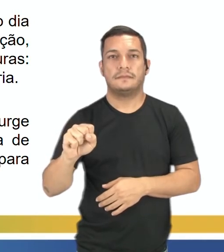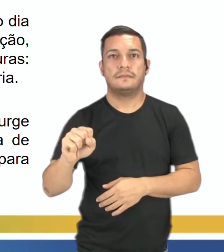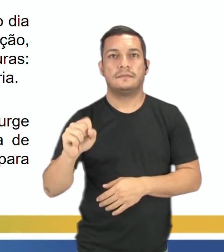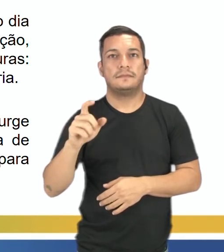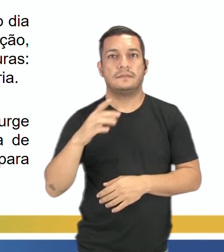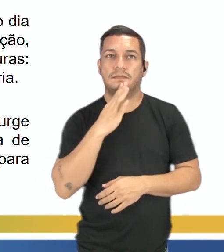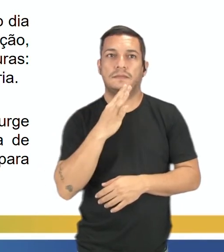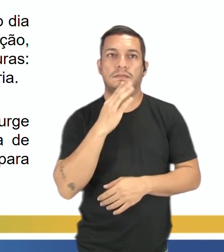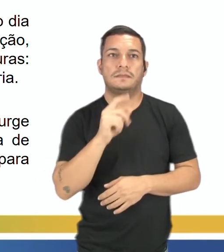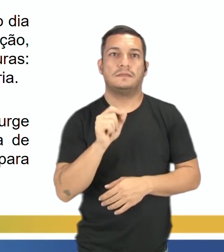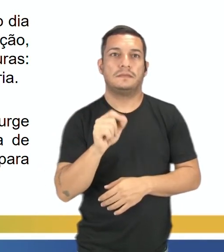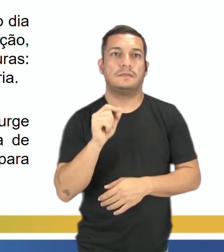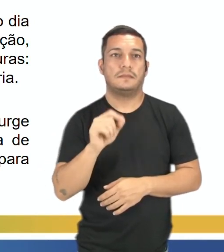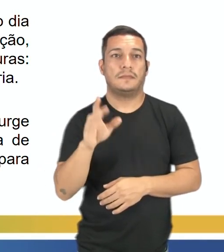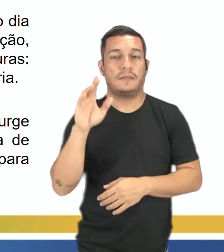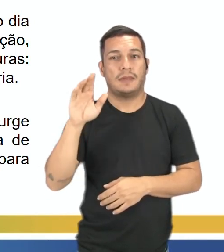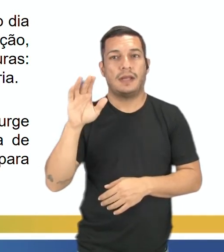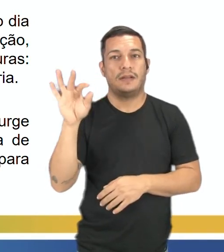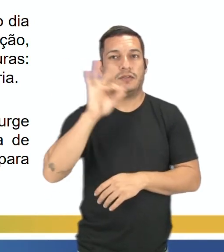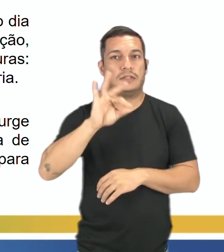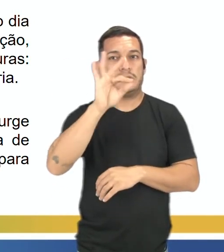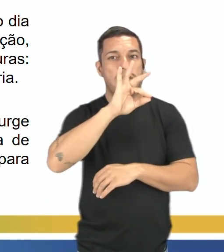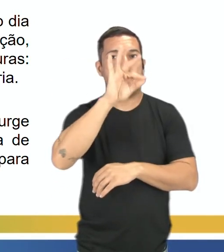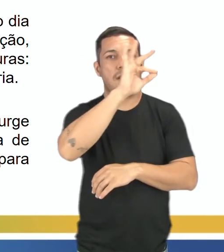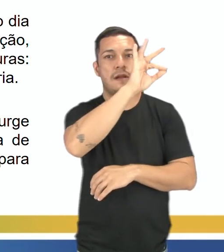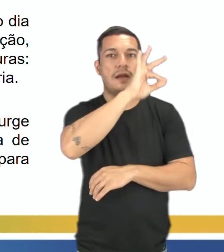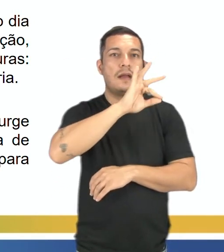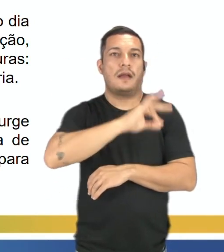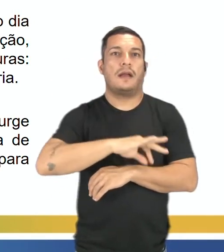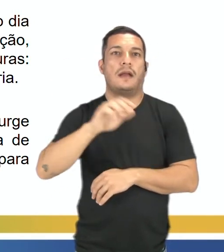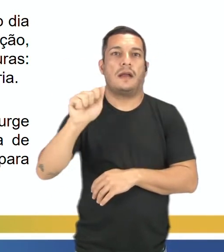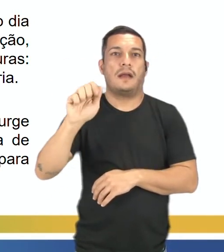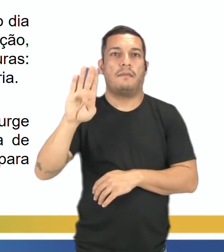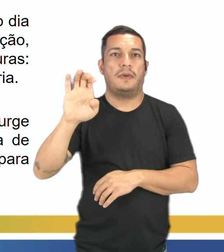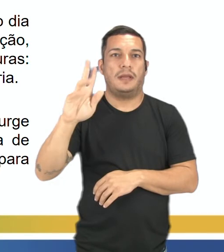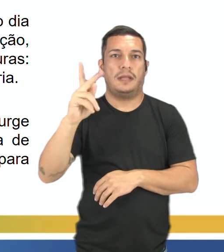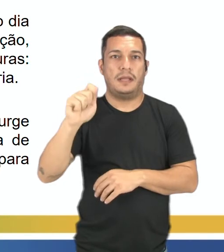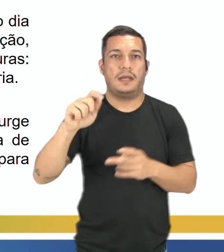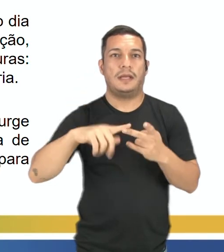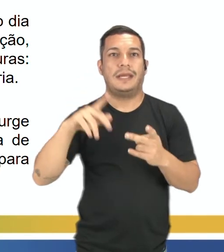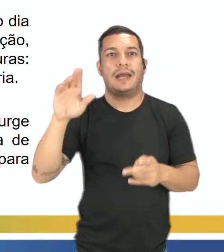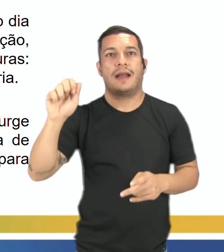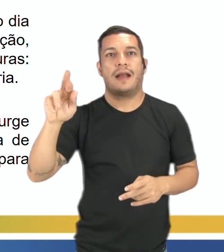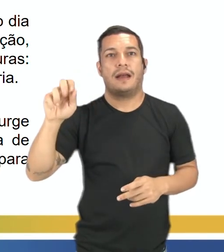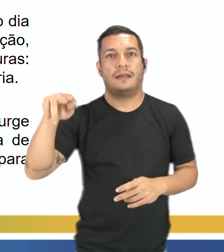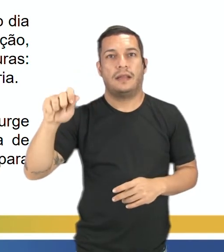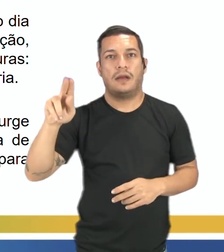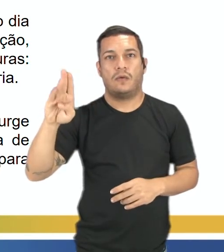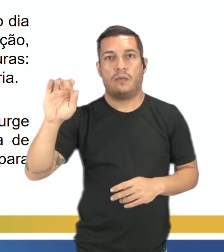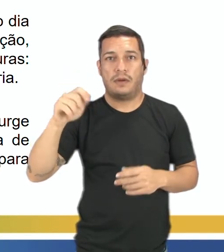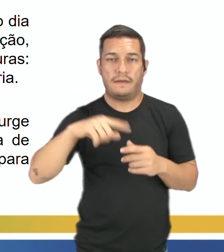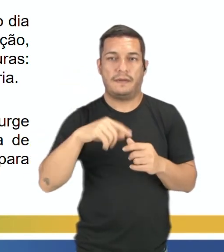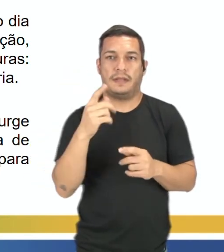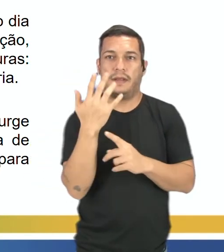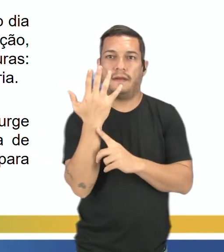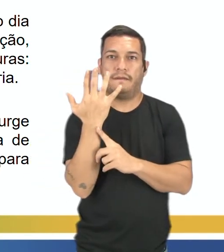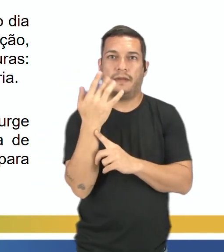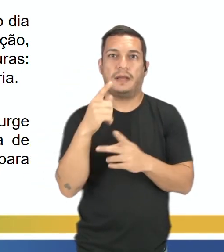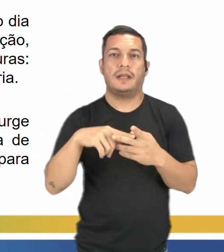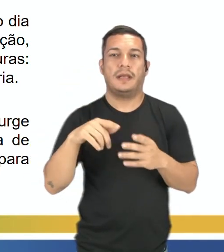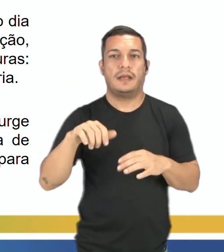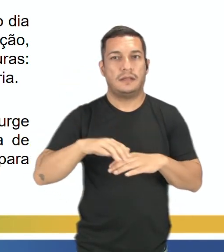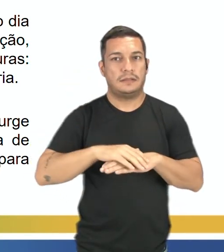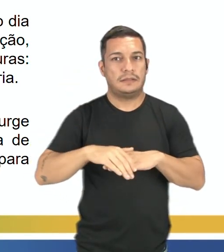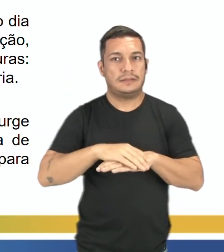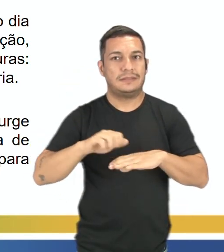as mais conhecidas são a cera de abelha e a cera de carnaúba ela serve para fabricar velas graxas